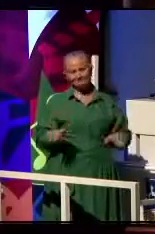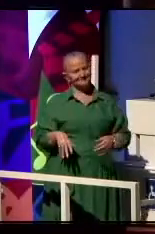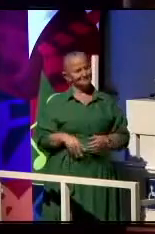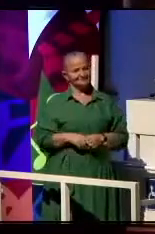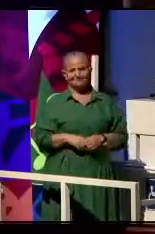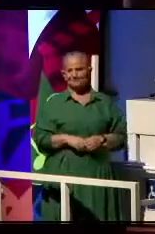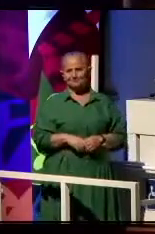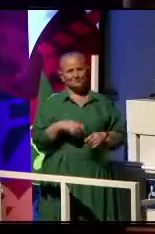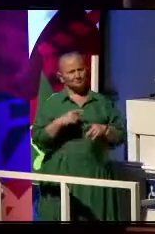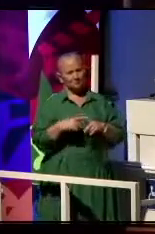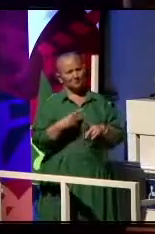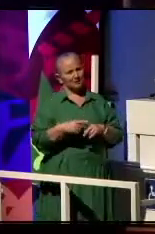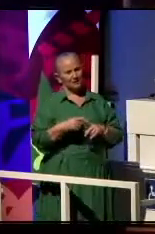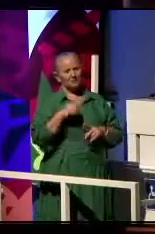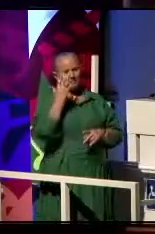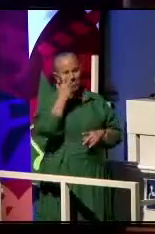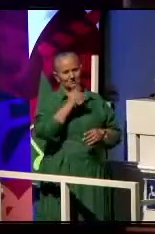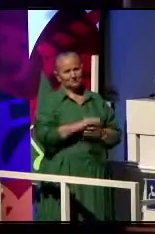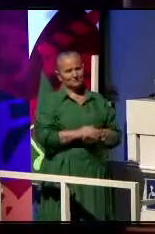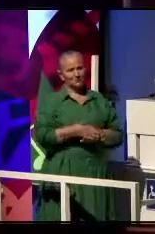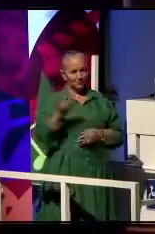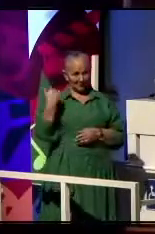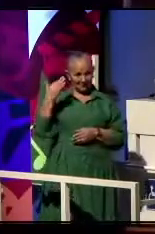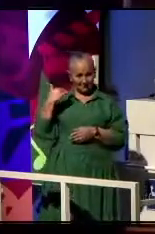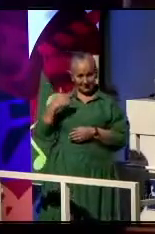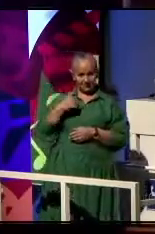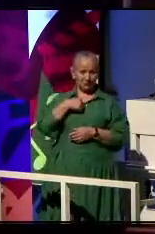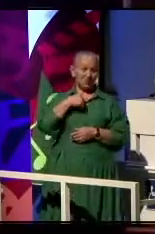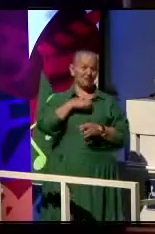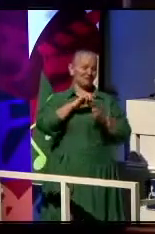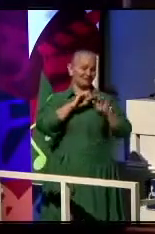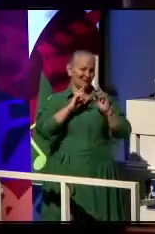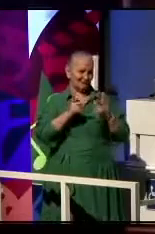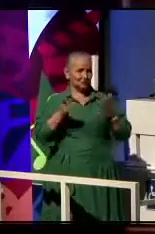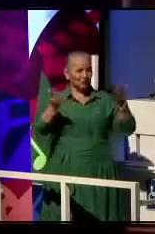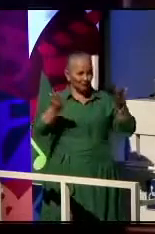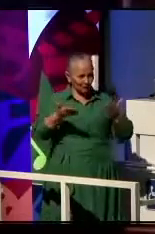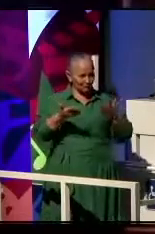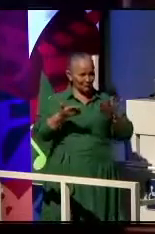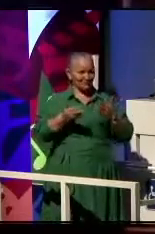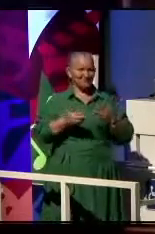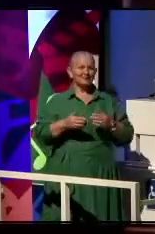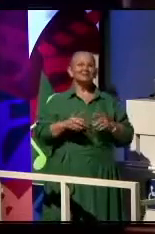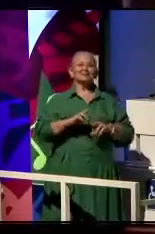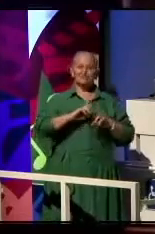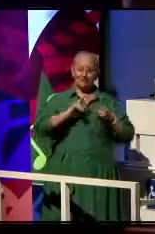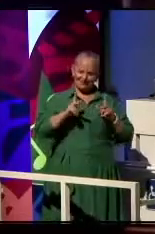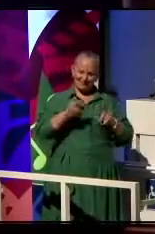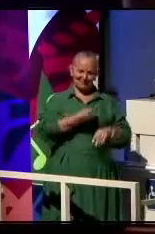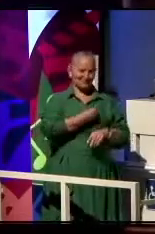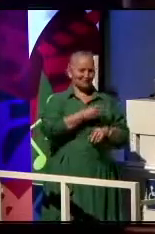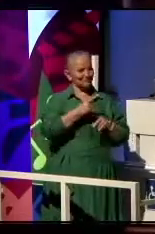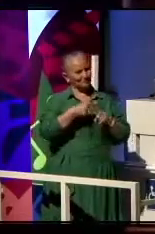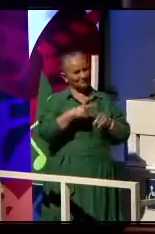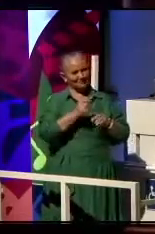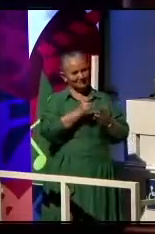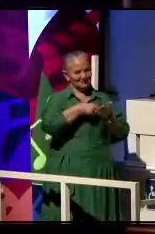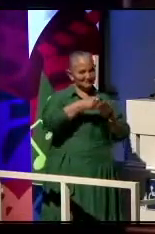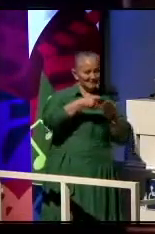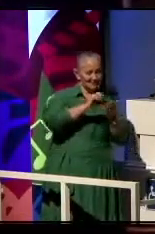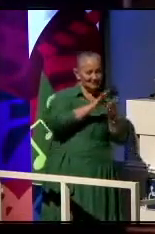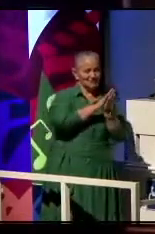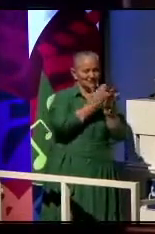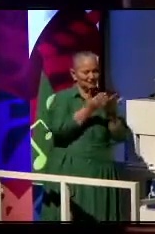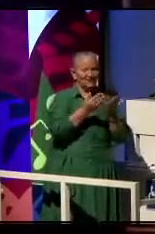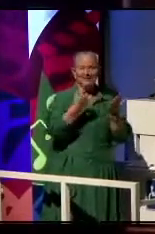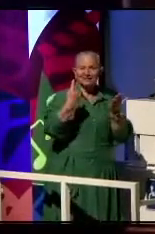uma Andréia depois desse livro. Porque é um registro muito importante, né? E cada vez que está passando o tempo, eu tenho entendido